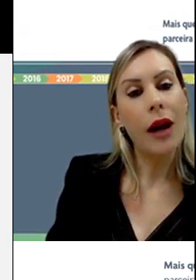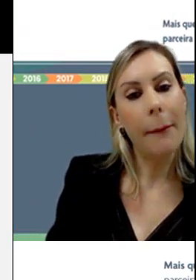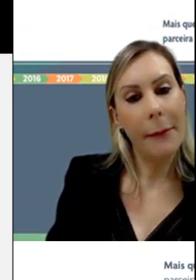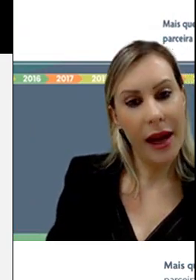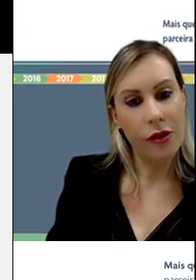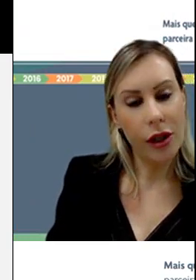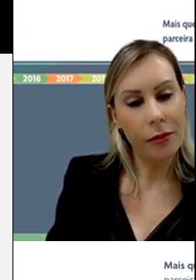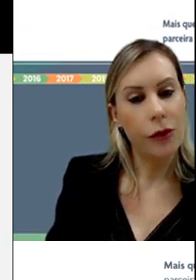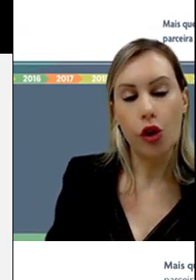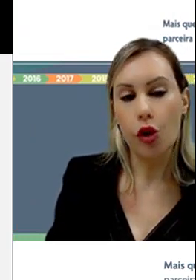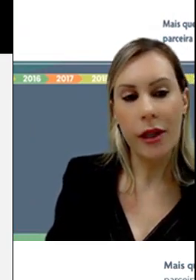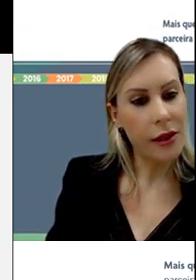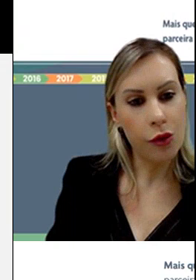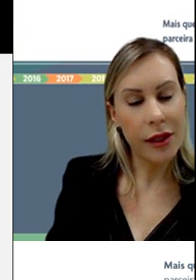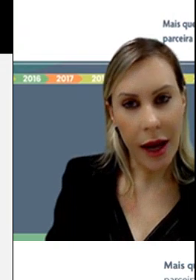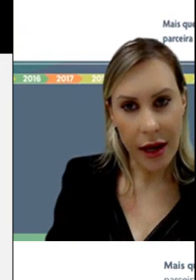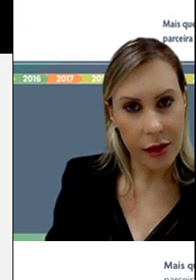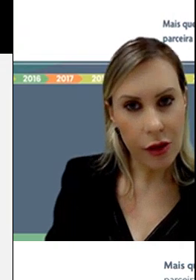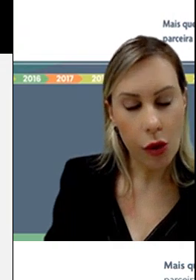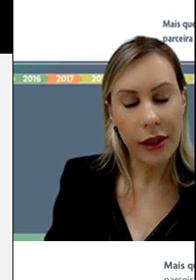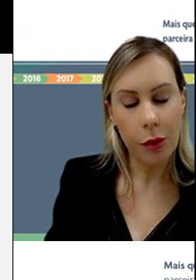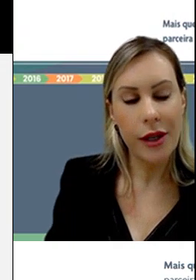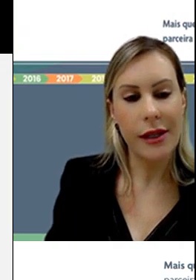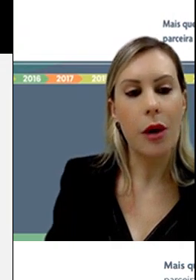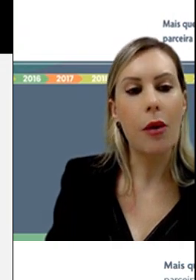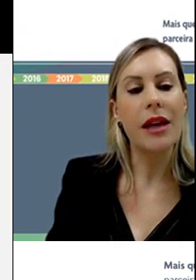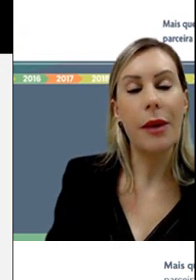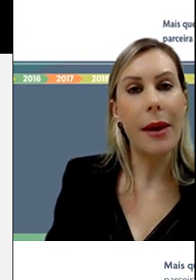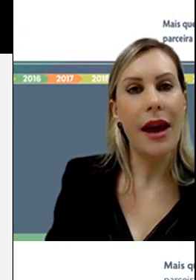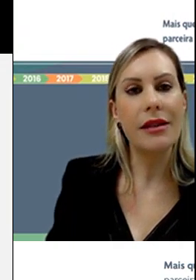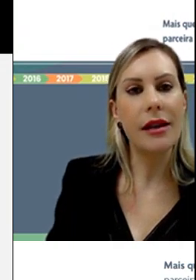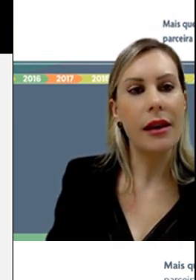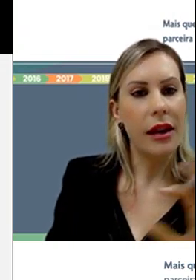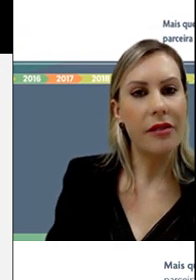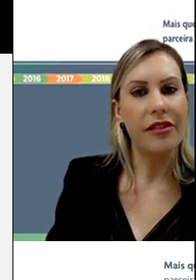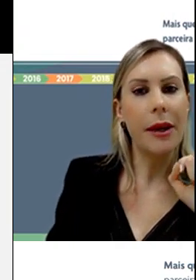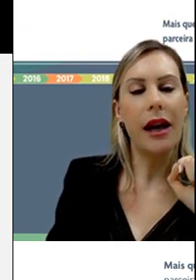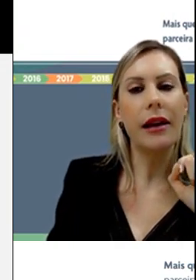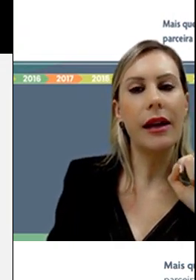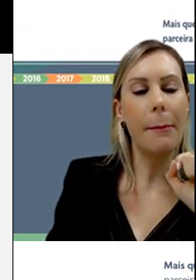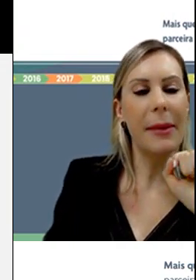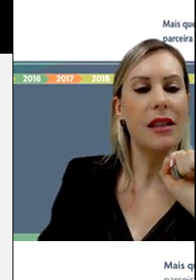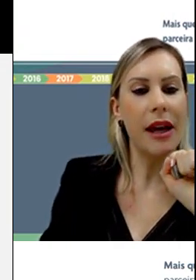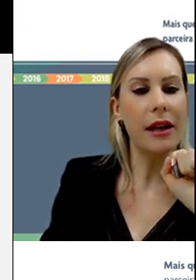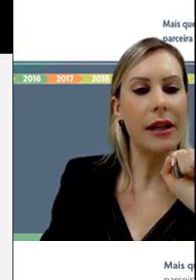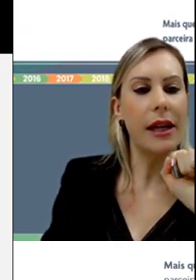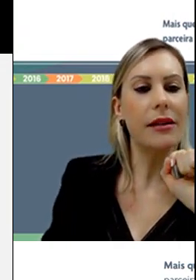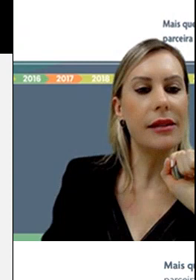vai calcular a média de todas as suas bases de contribuição ao RPPS e vai aplicar